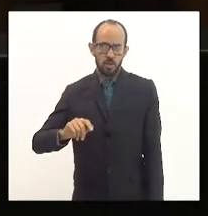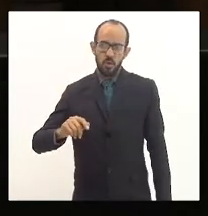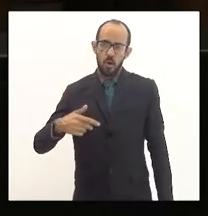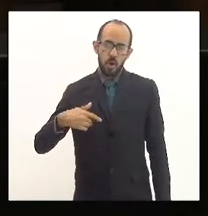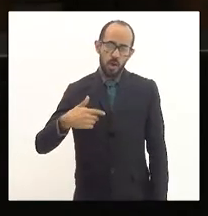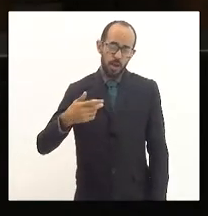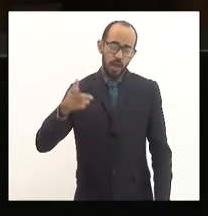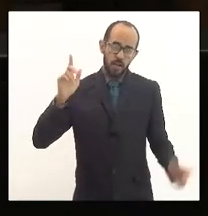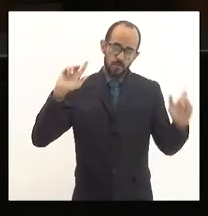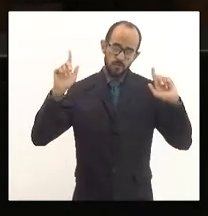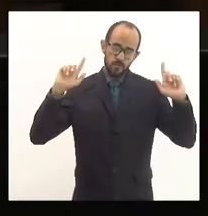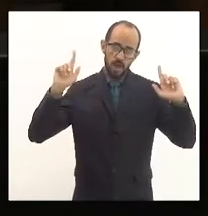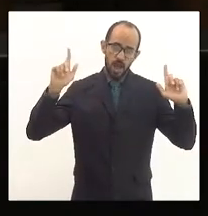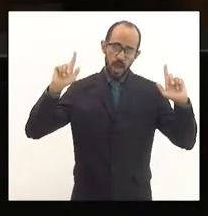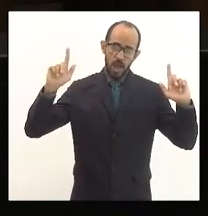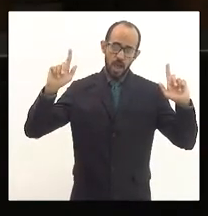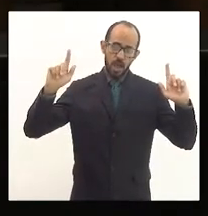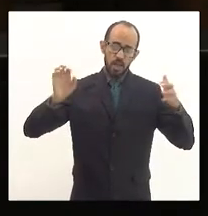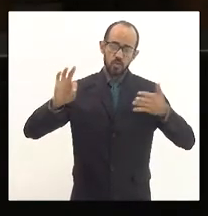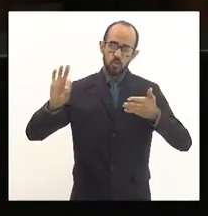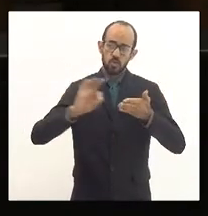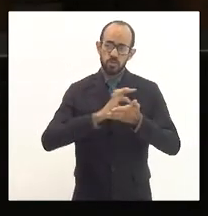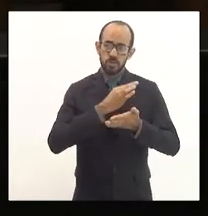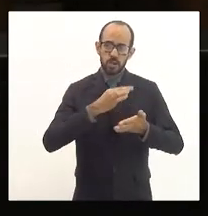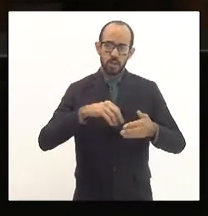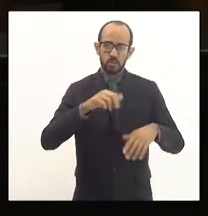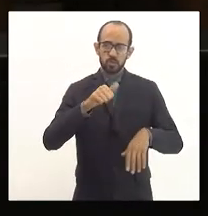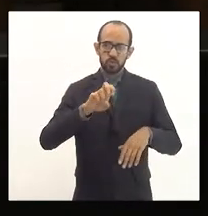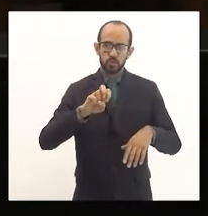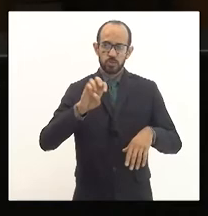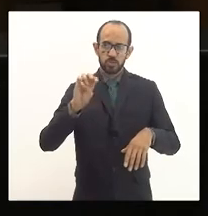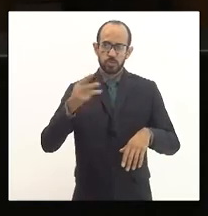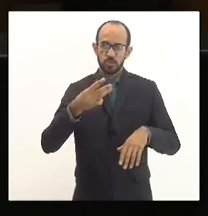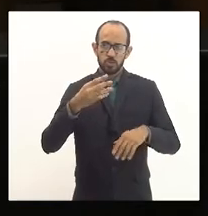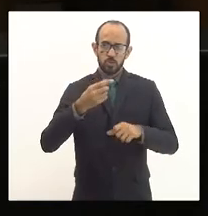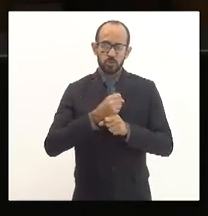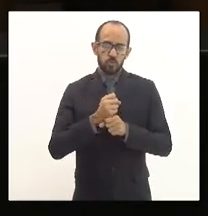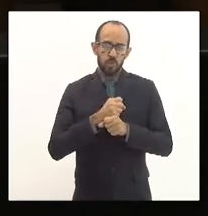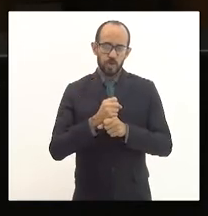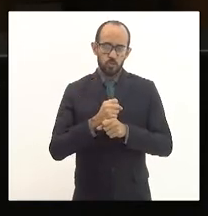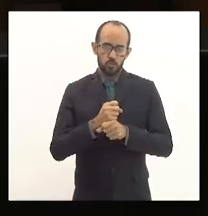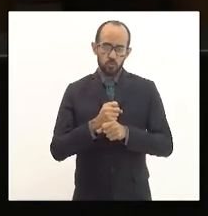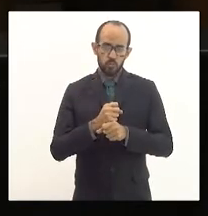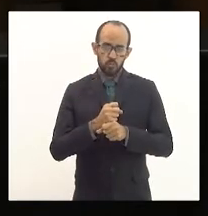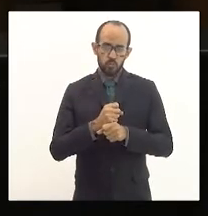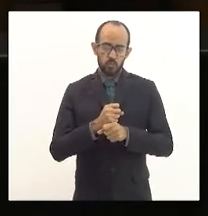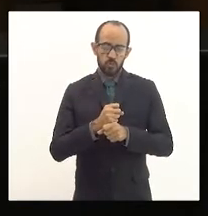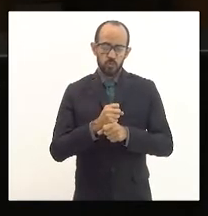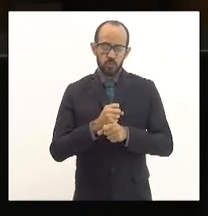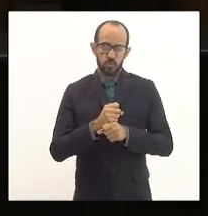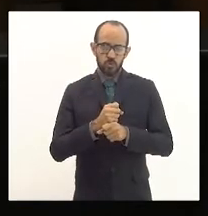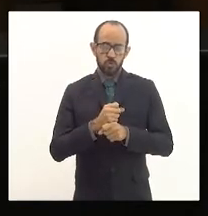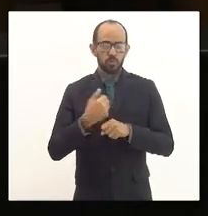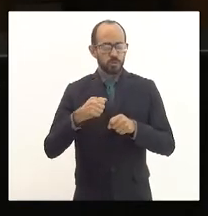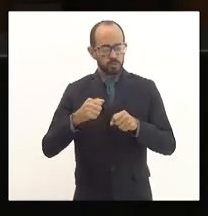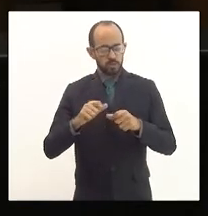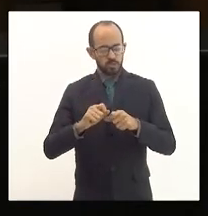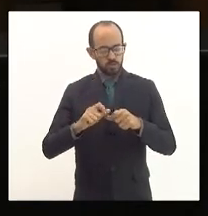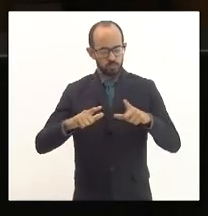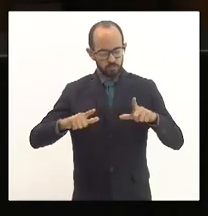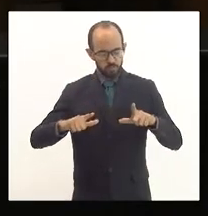área da saúde é fazer um contrato de 15 milhões muita lupa muito muita